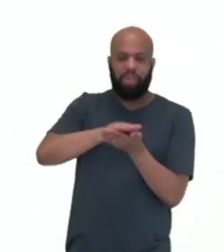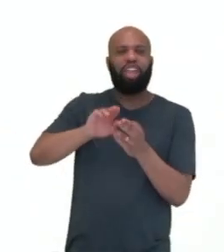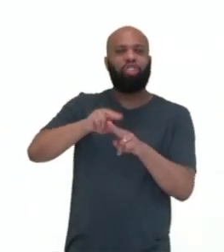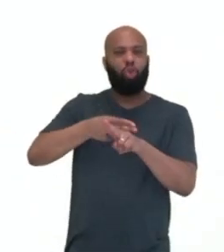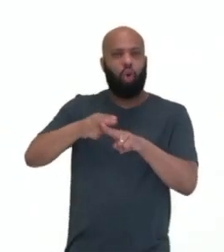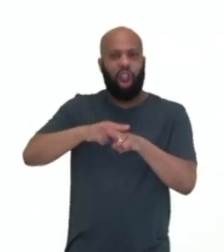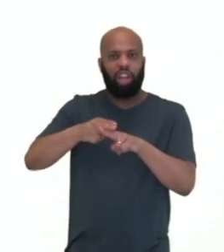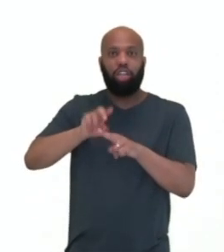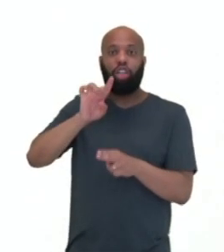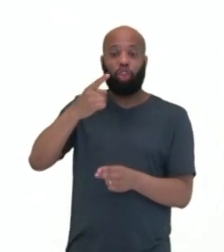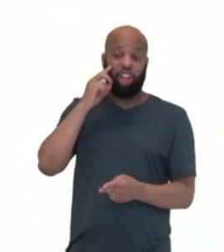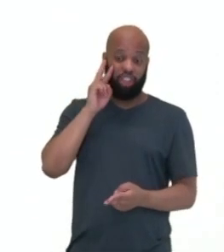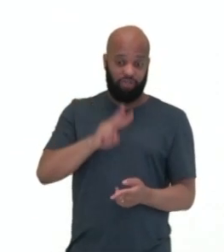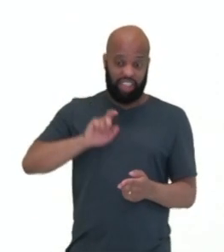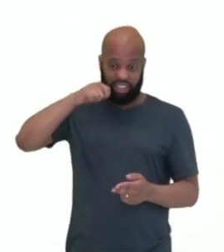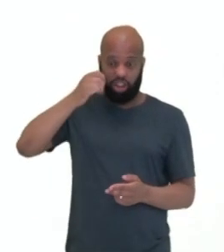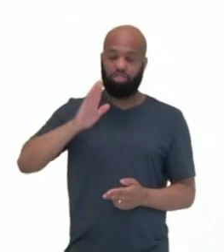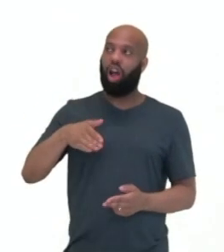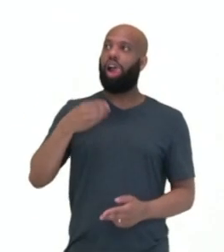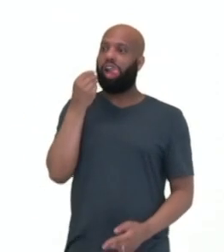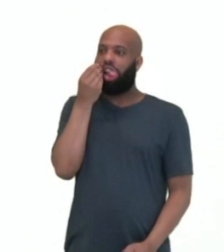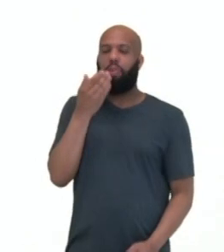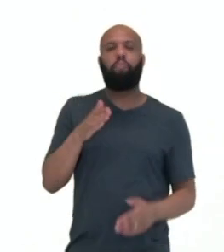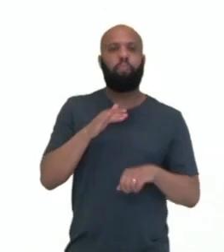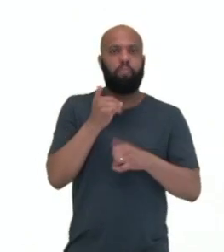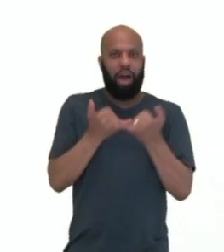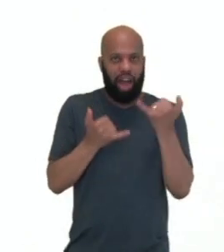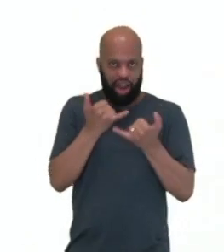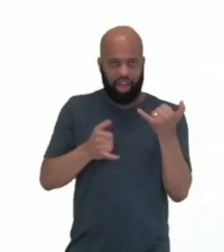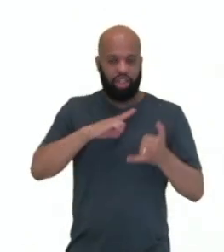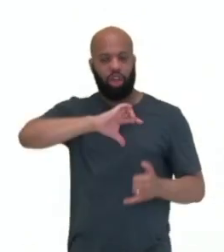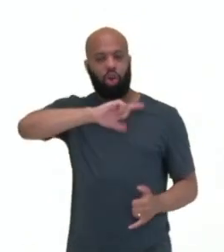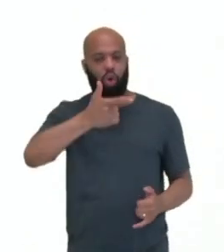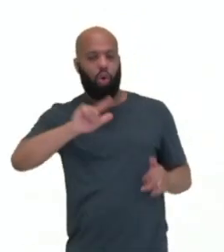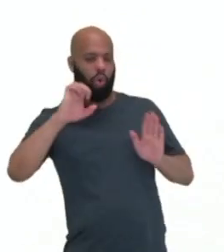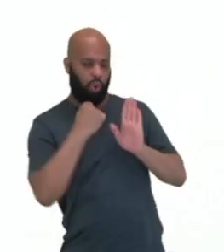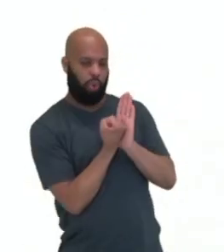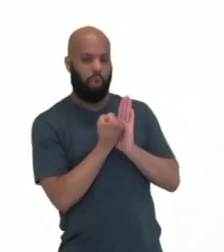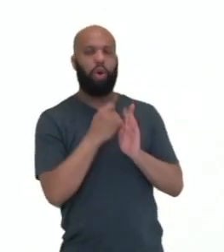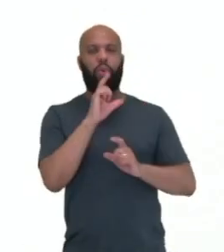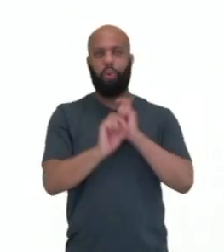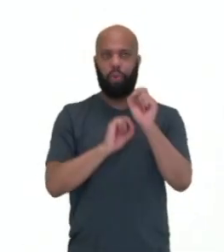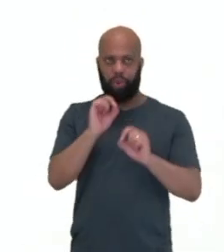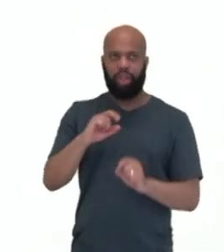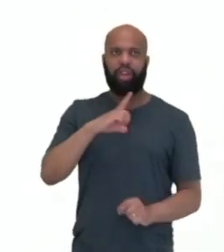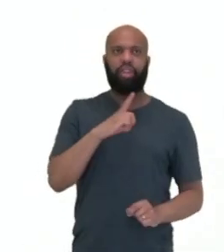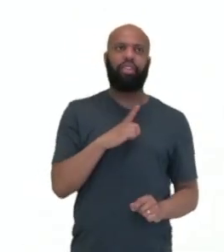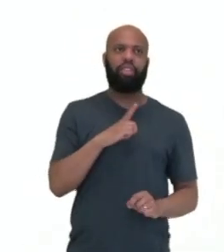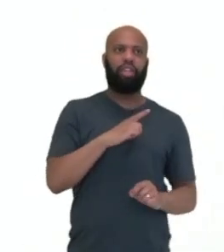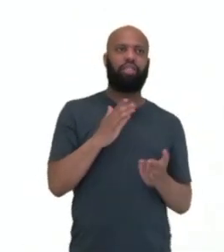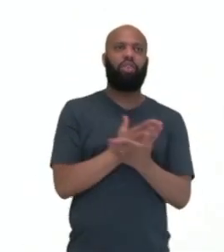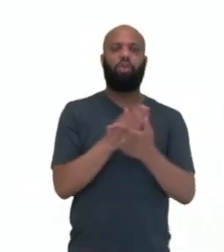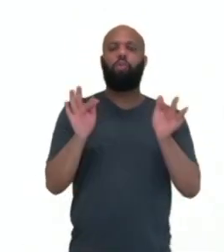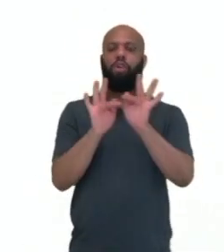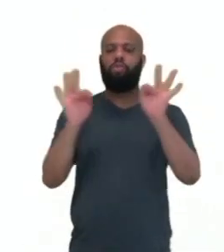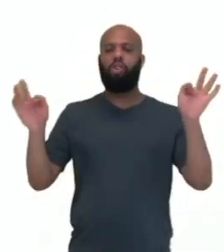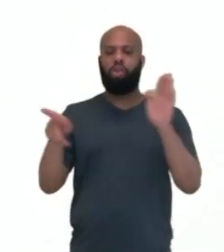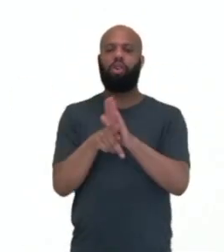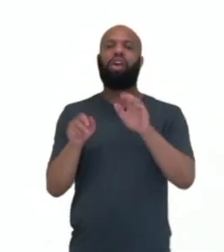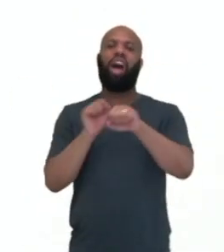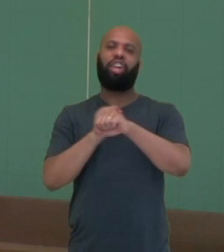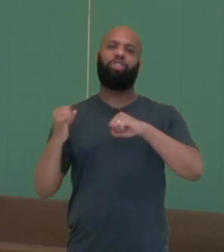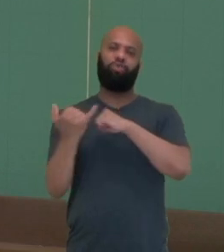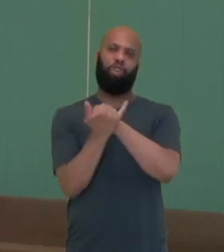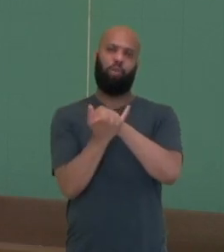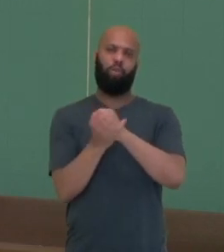daqui, ok? Outras marcas estruturais do gênero são expressões adverbiais.